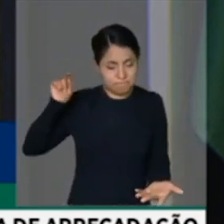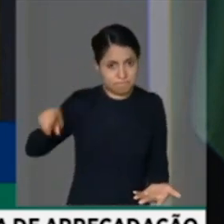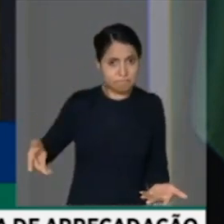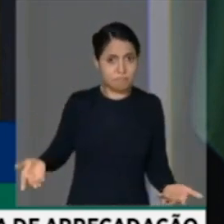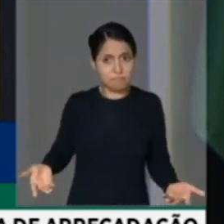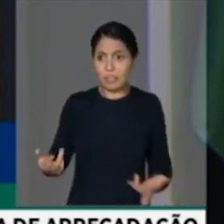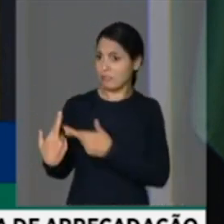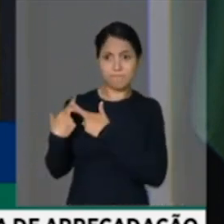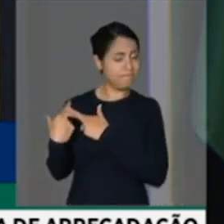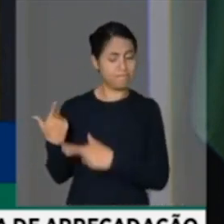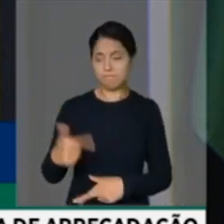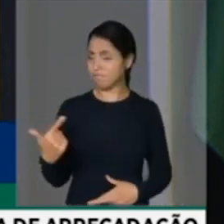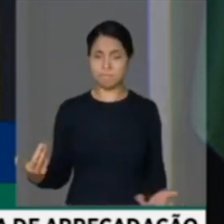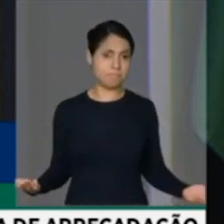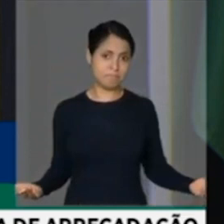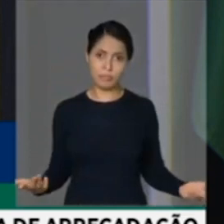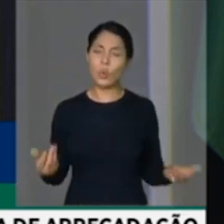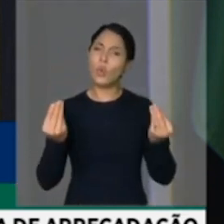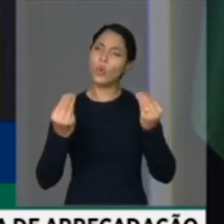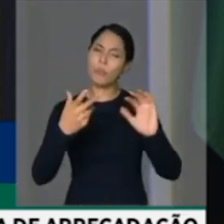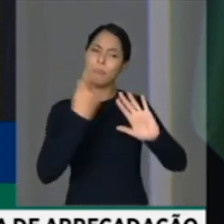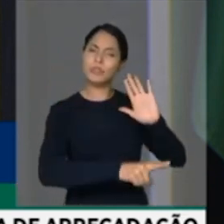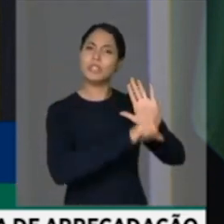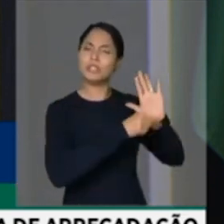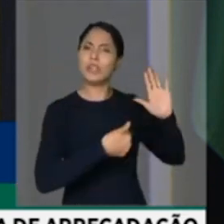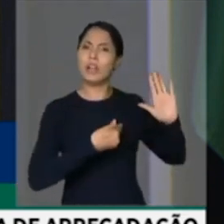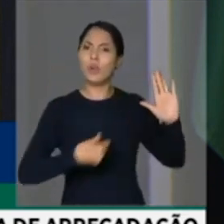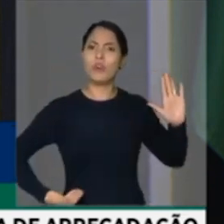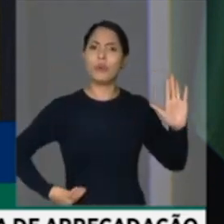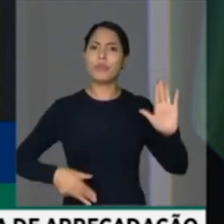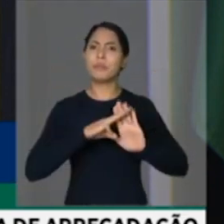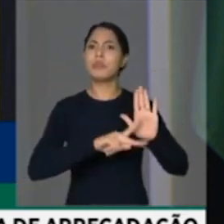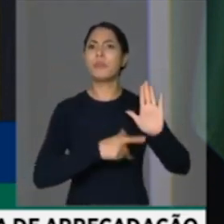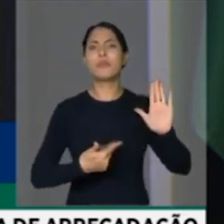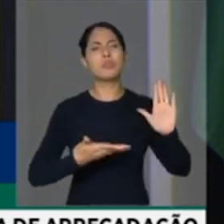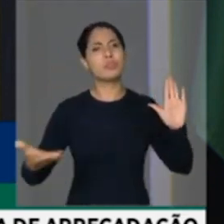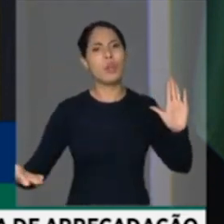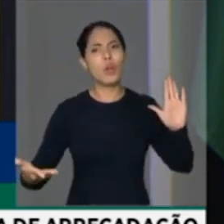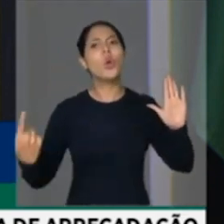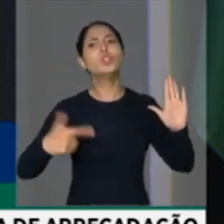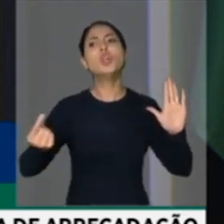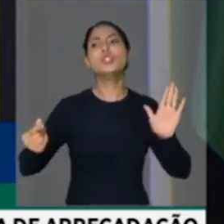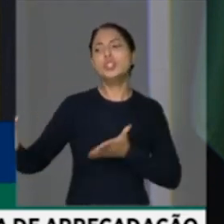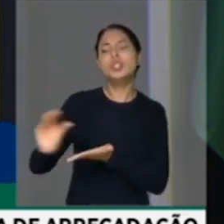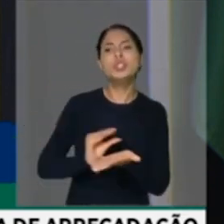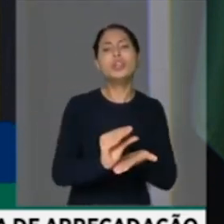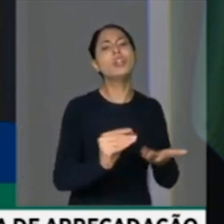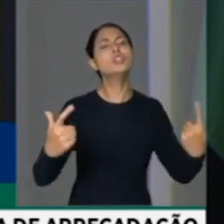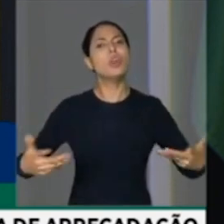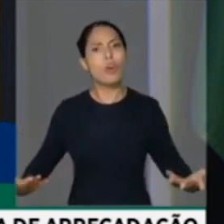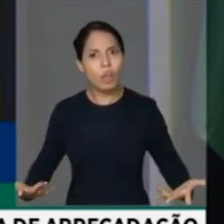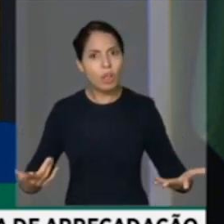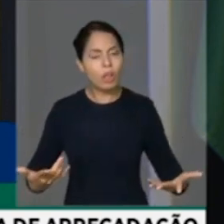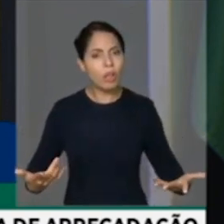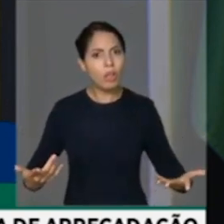absolutamente irresponsável a gente apresentar um projeto de lei ou o governo lançar uma medida provisória sem ser obrigado a dizer qual é a fonte que vai pagar esses